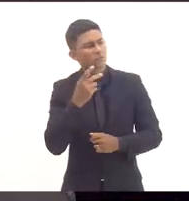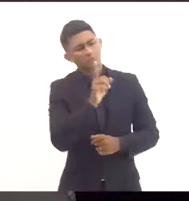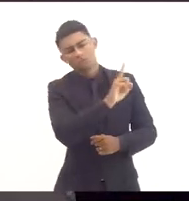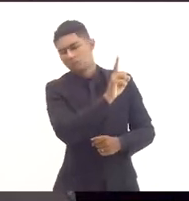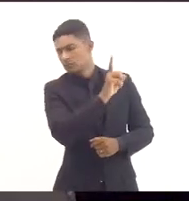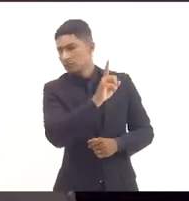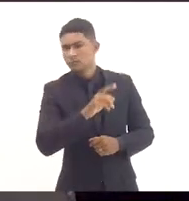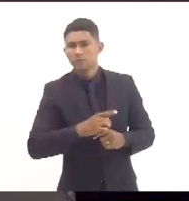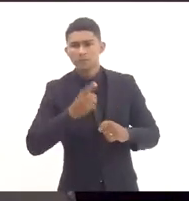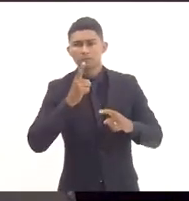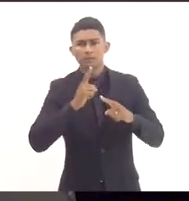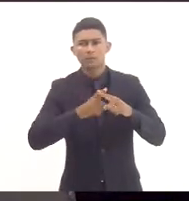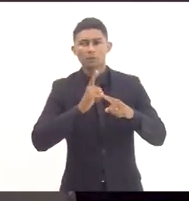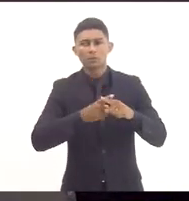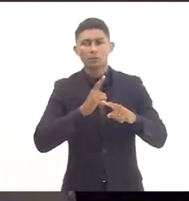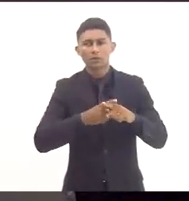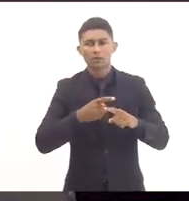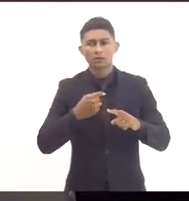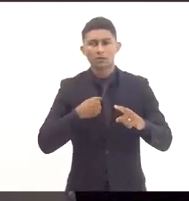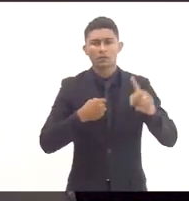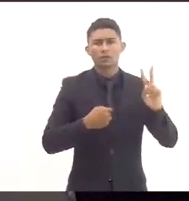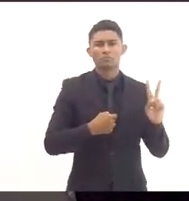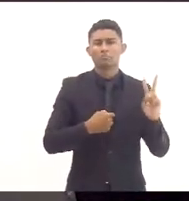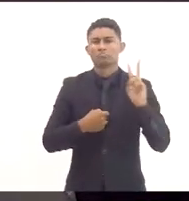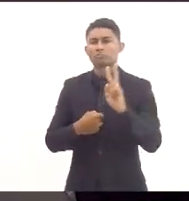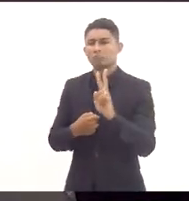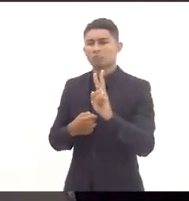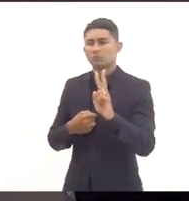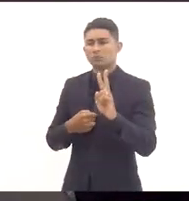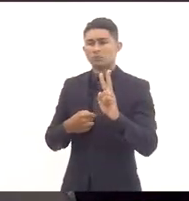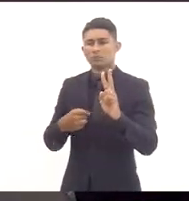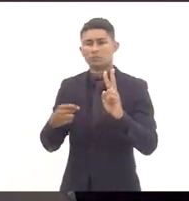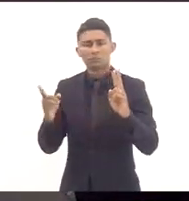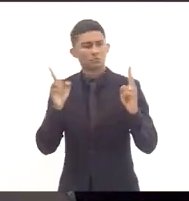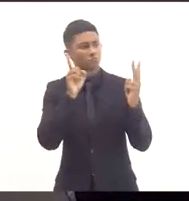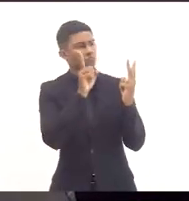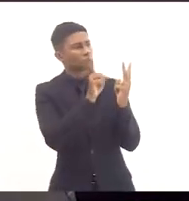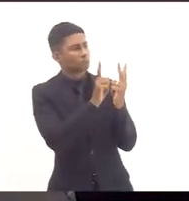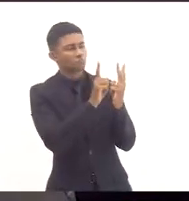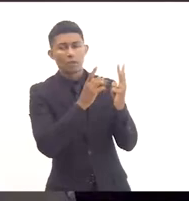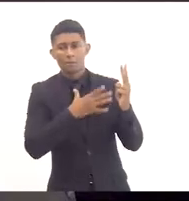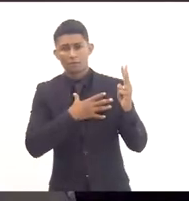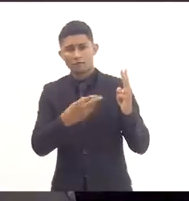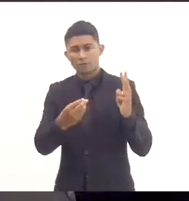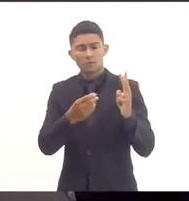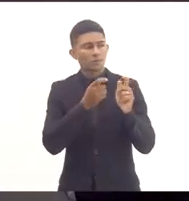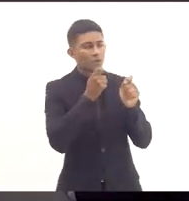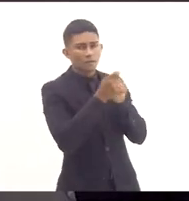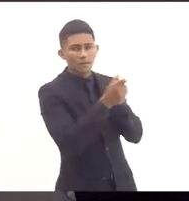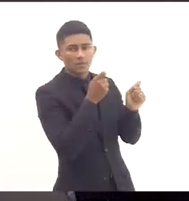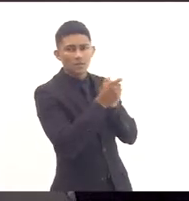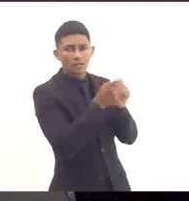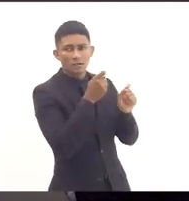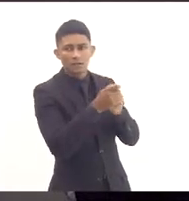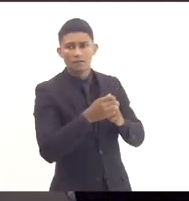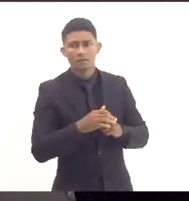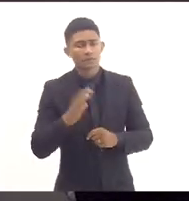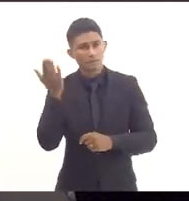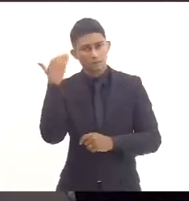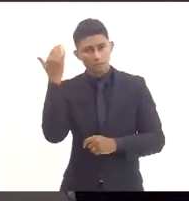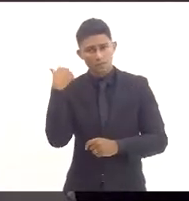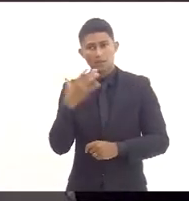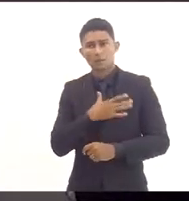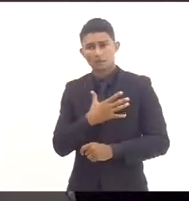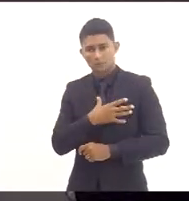é porque eu vou ter que chegar lá bom e fica lá sentado durante Toda a entrevista e na verdade nessa época o meu